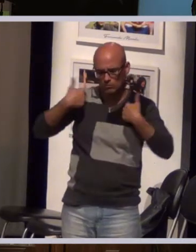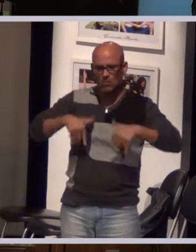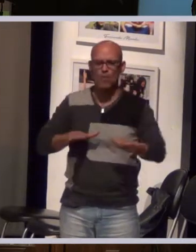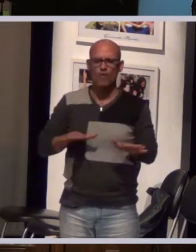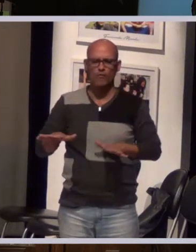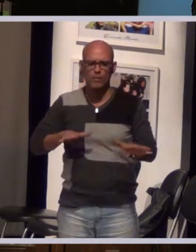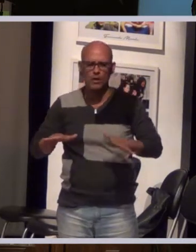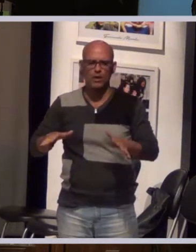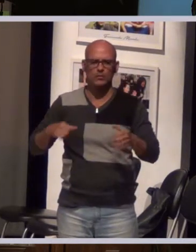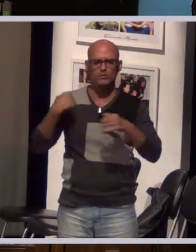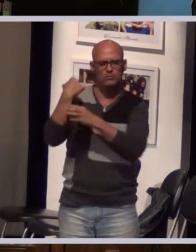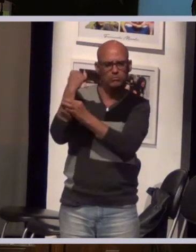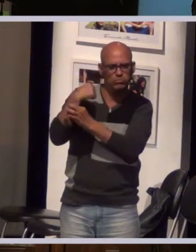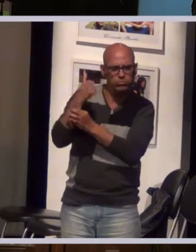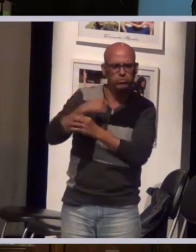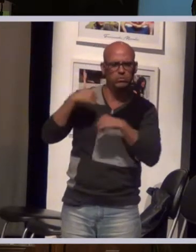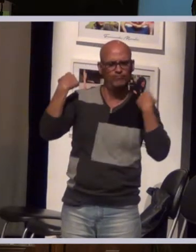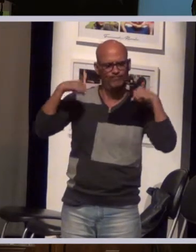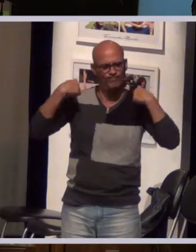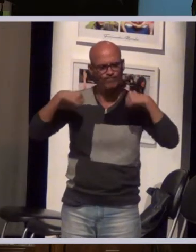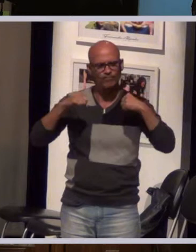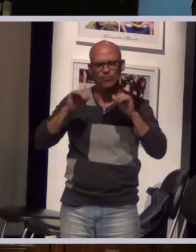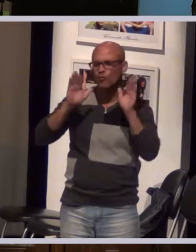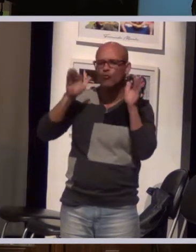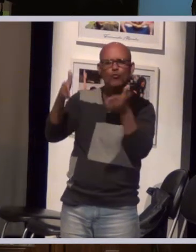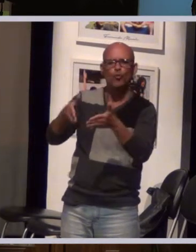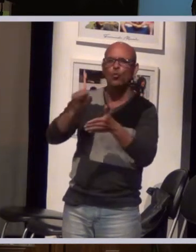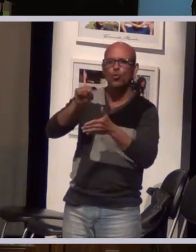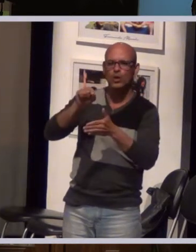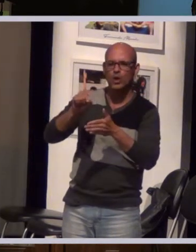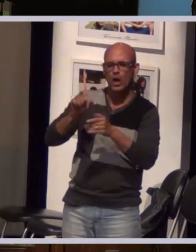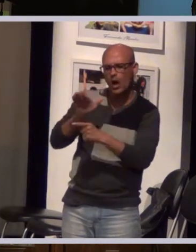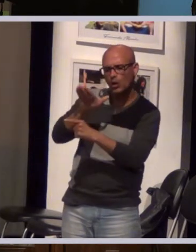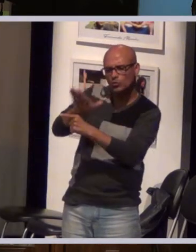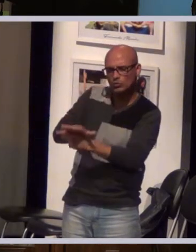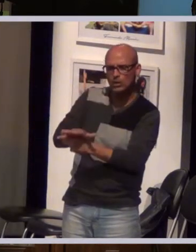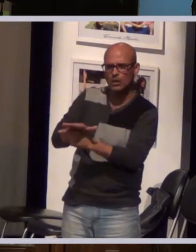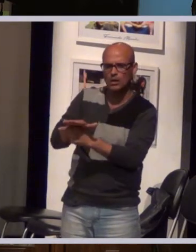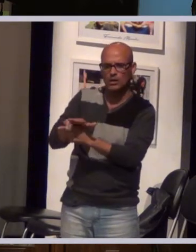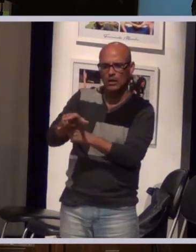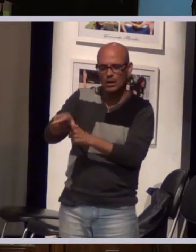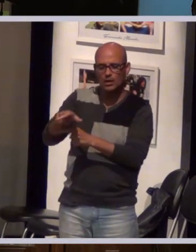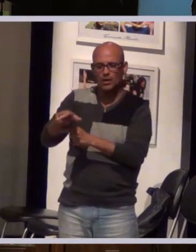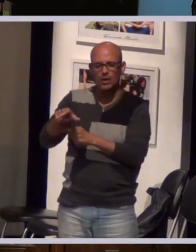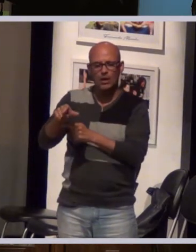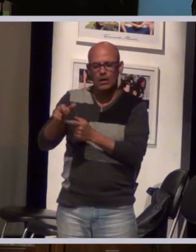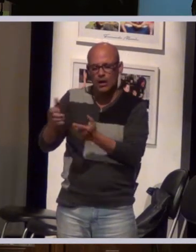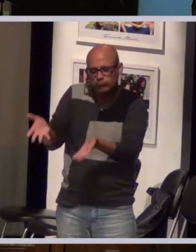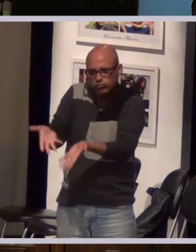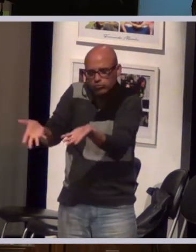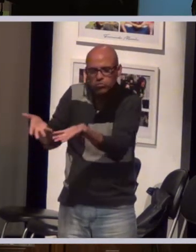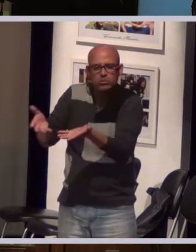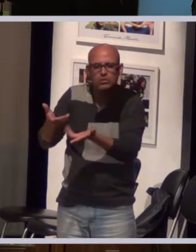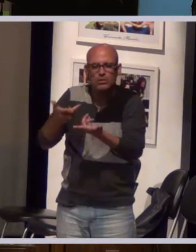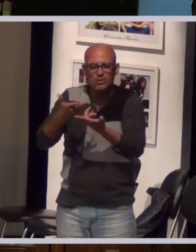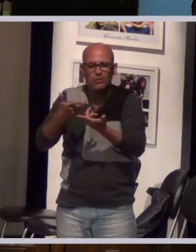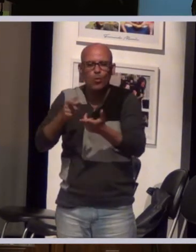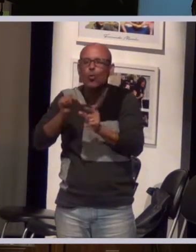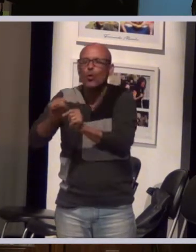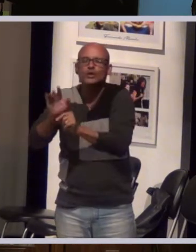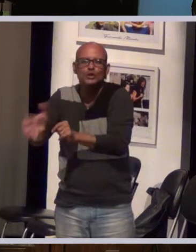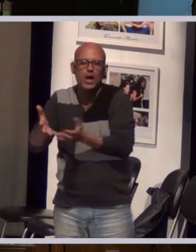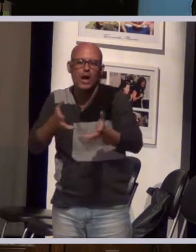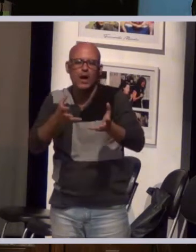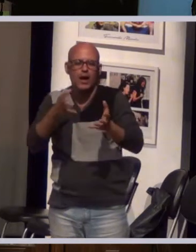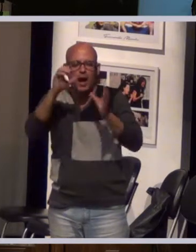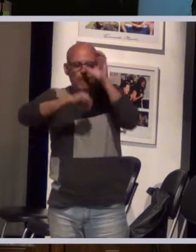enfatizando estratégias terapêuticas focadas na manutenção das funções adquiridas, potencializando-as conforme